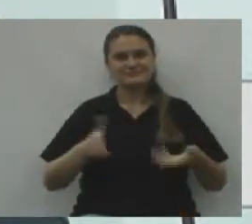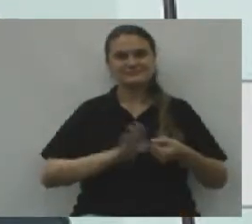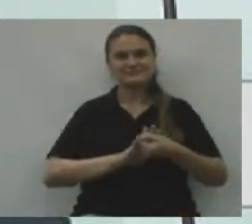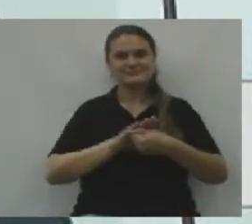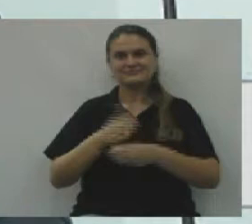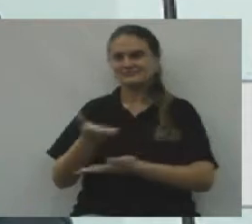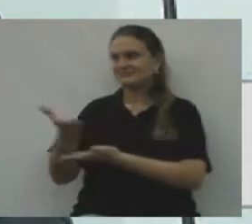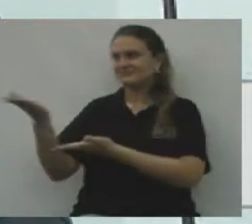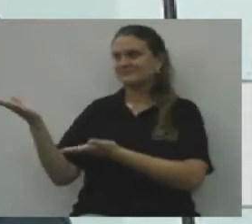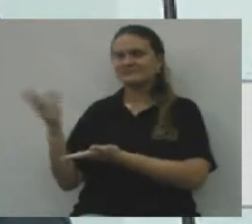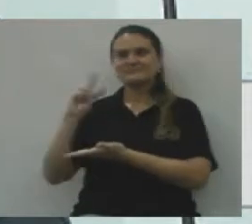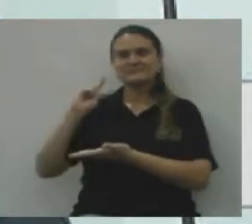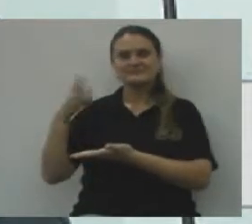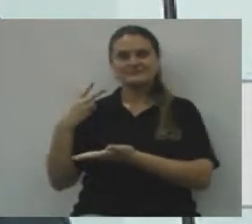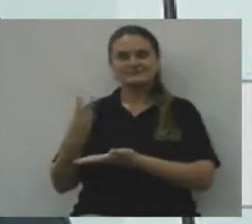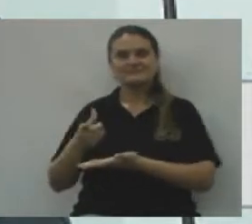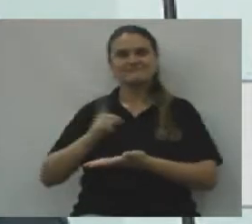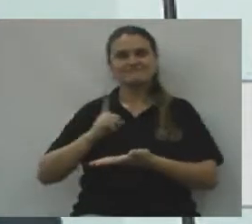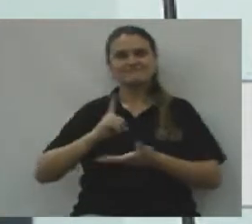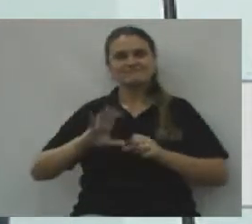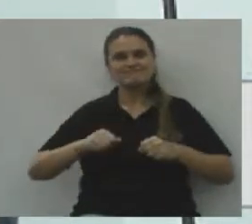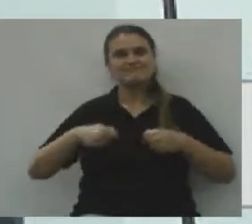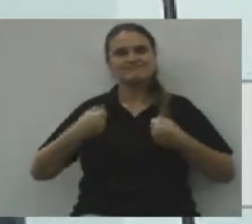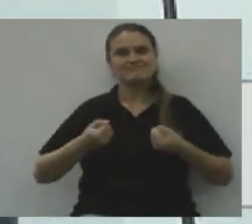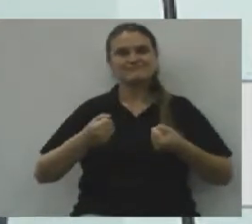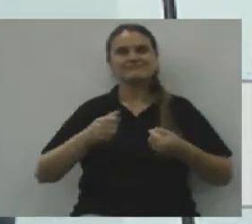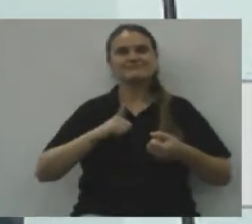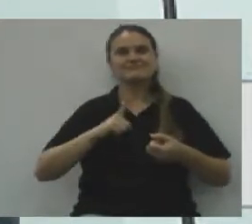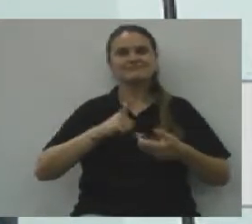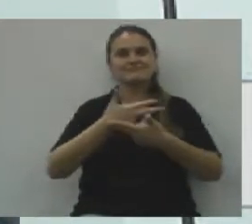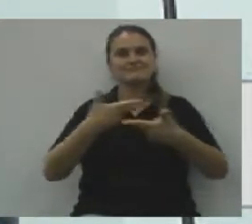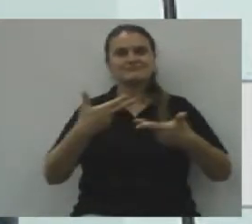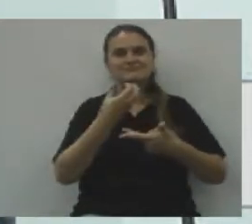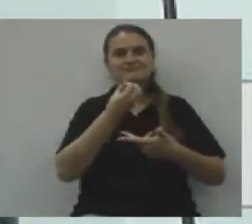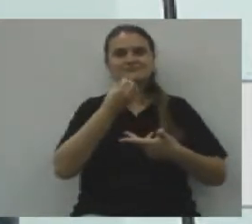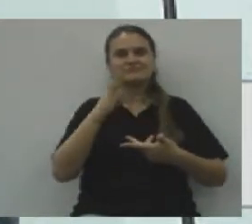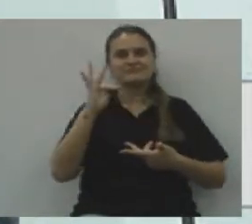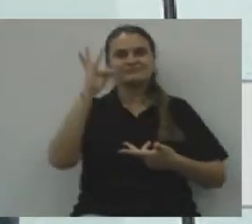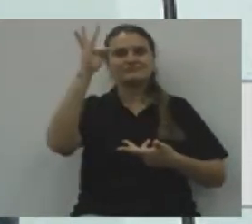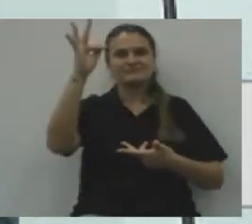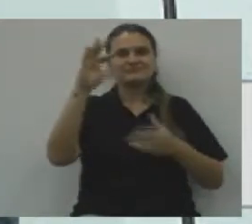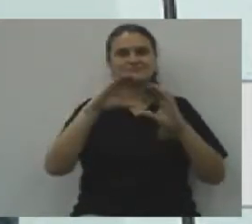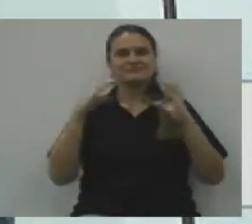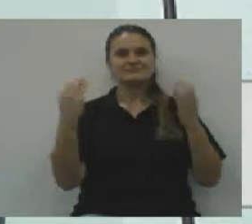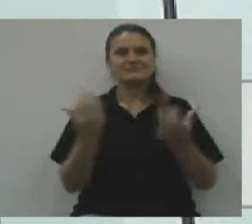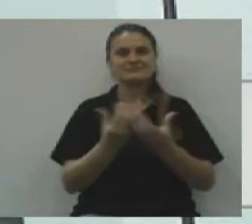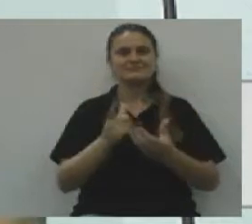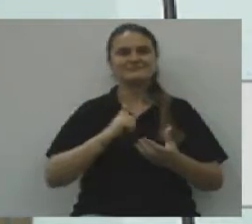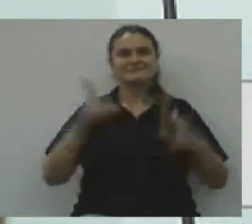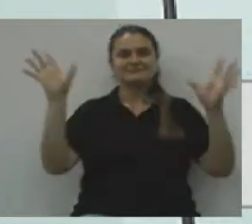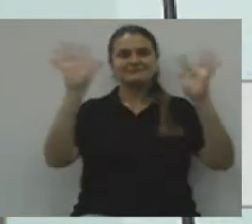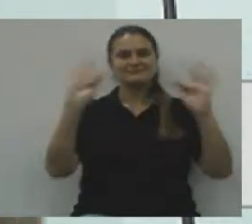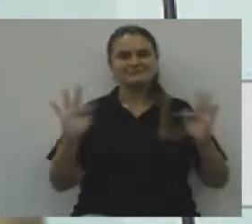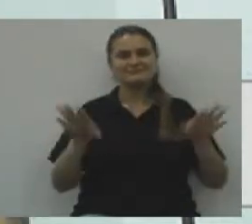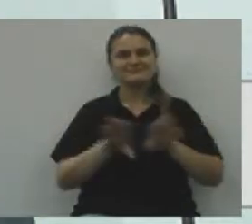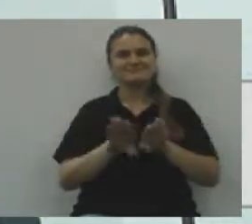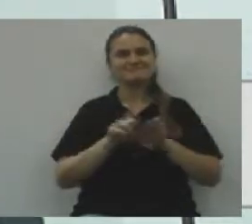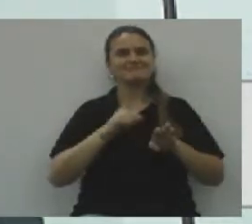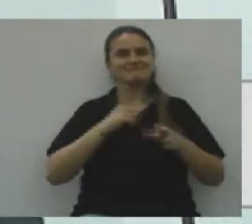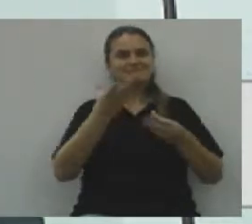para todos os senhores rendam bastantes frutos para a nossa comunidade. Fico feliz também de ver a